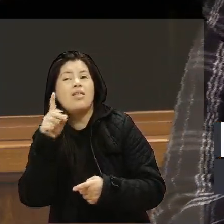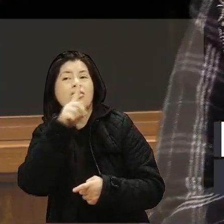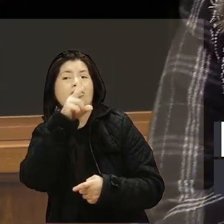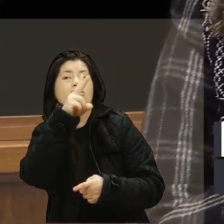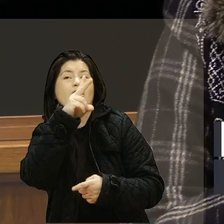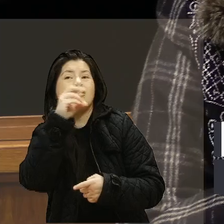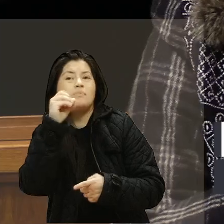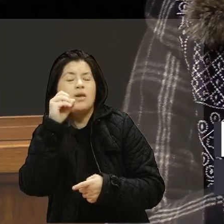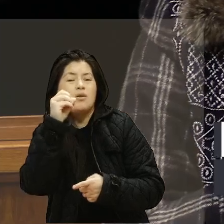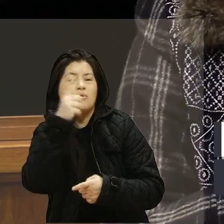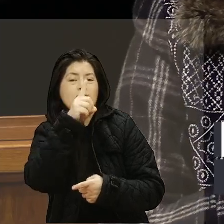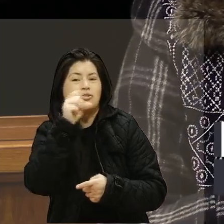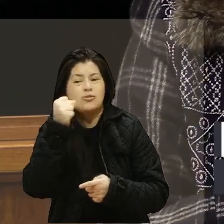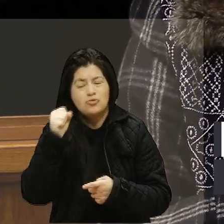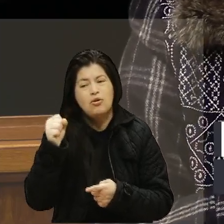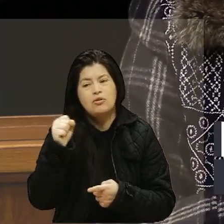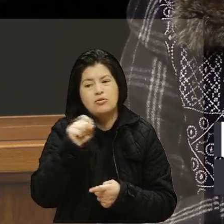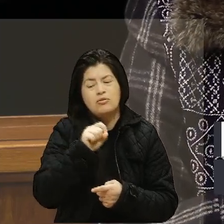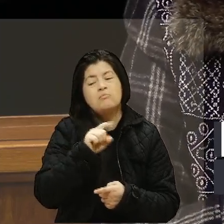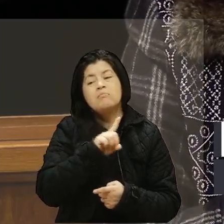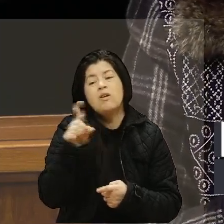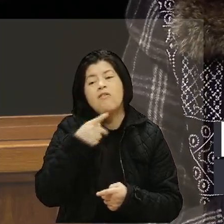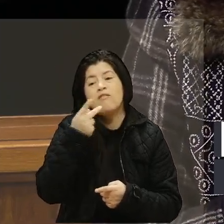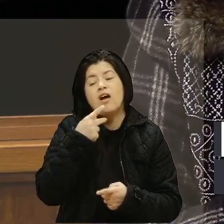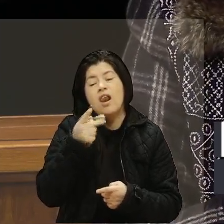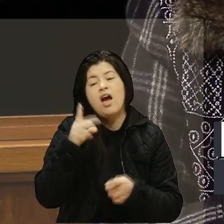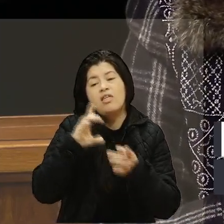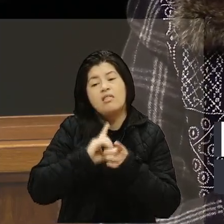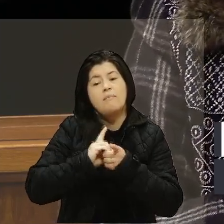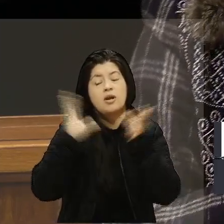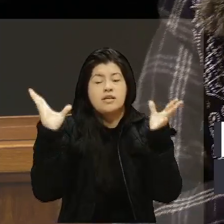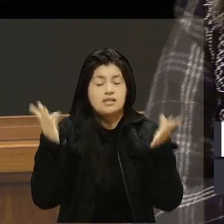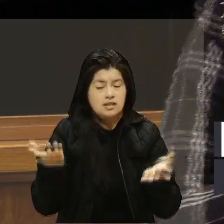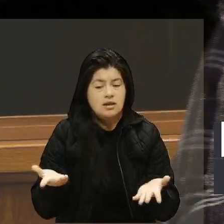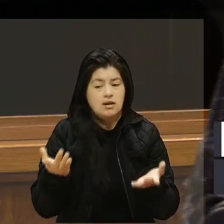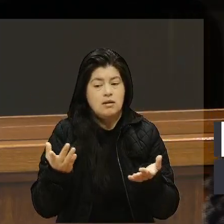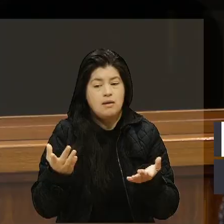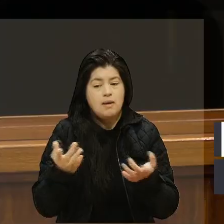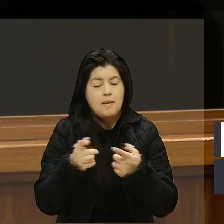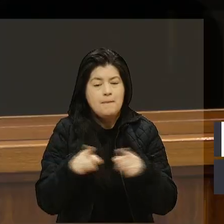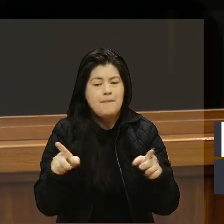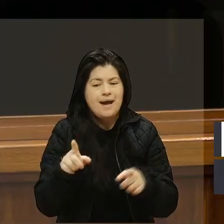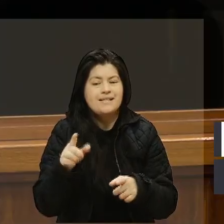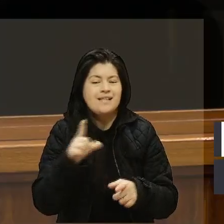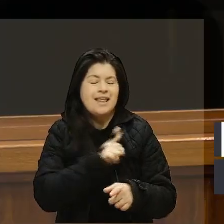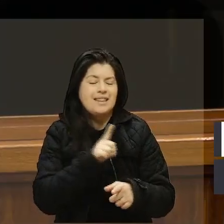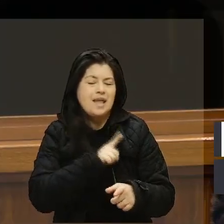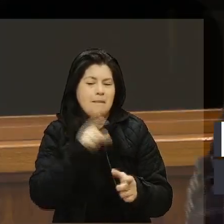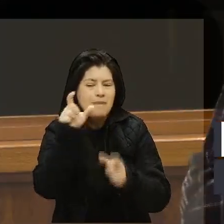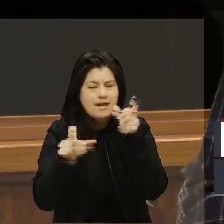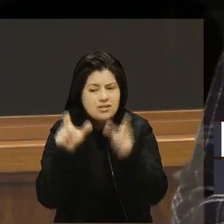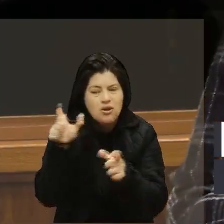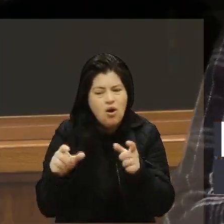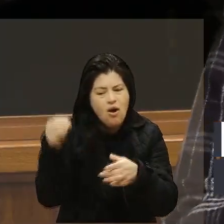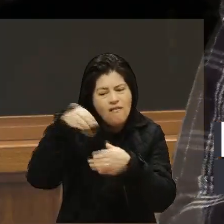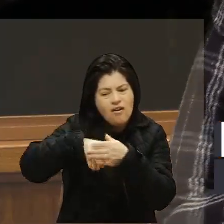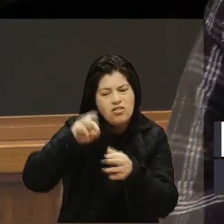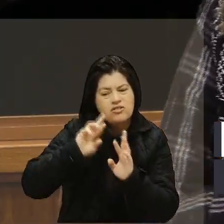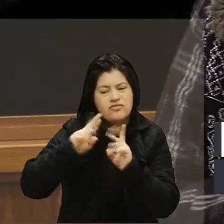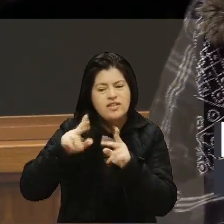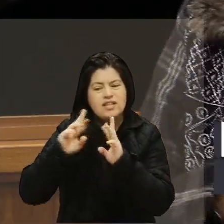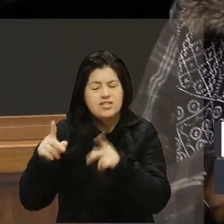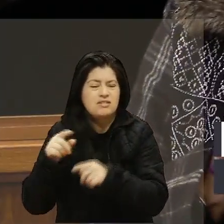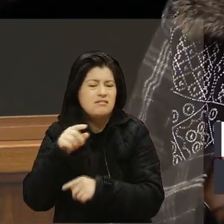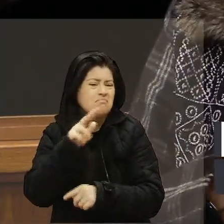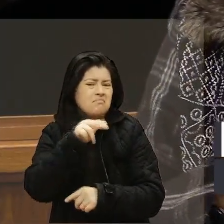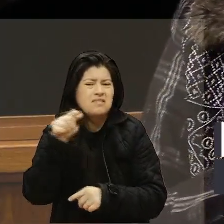eu ia dizer que não era uma democracia. O fato de ter gente que vota diferente... ninguém daqui,